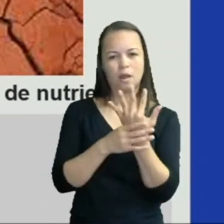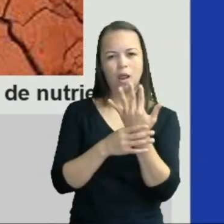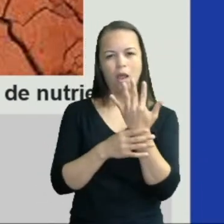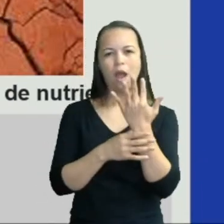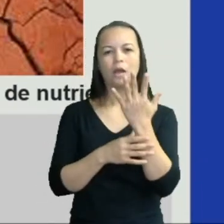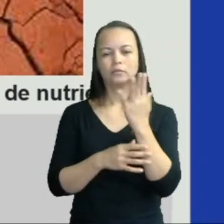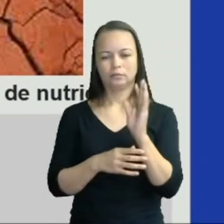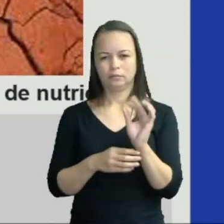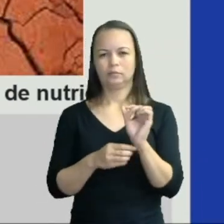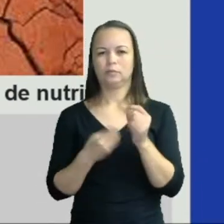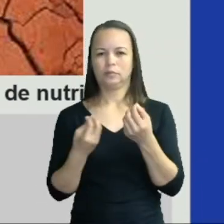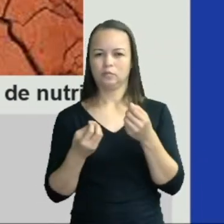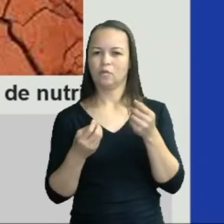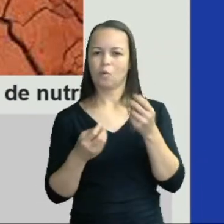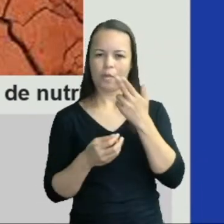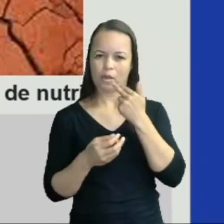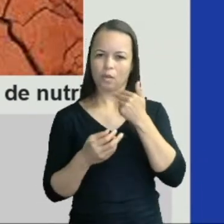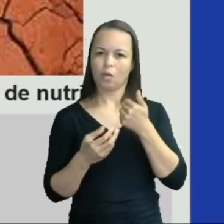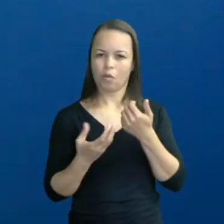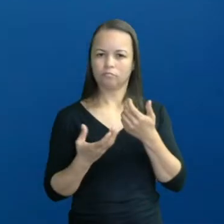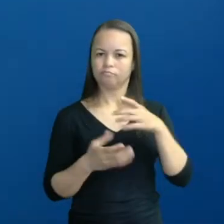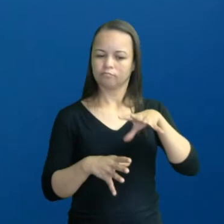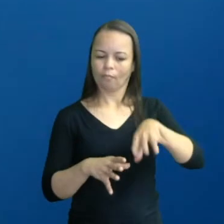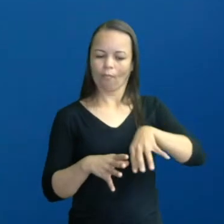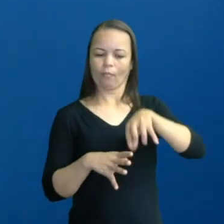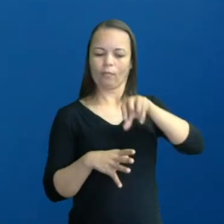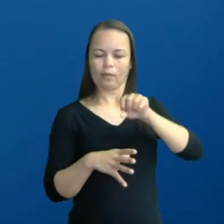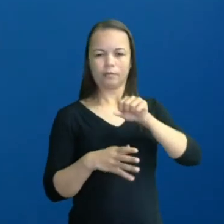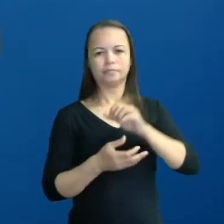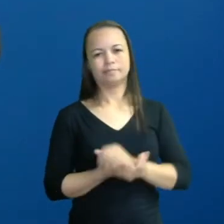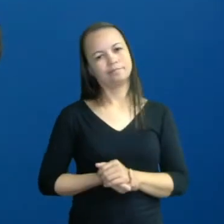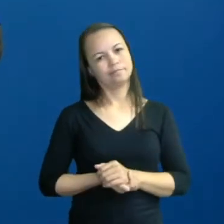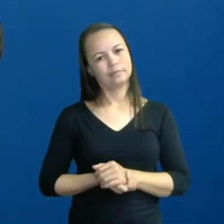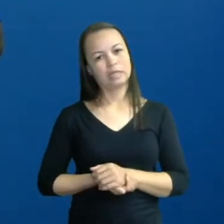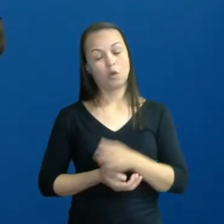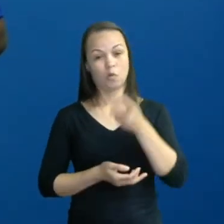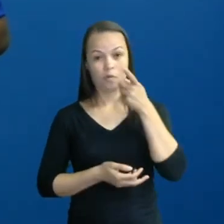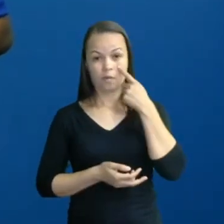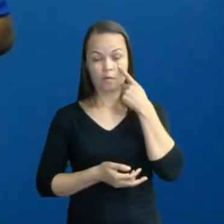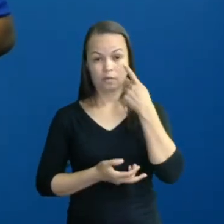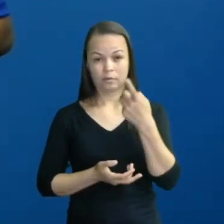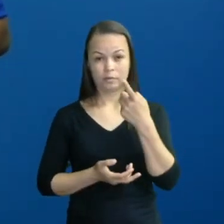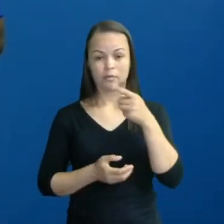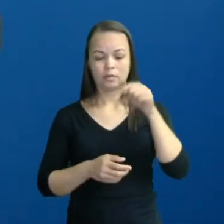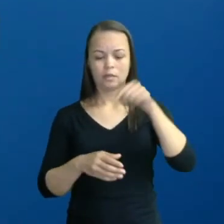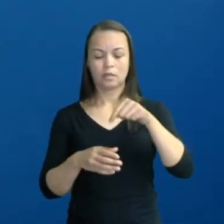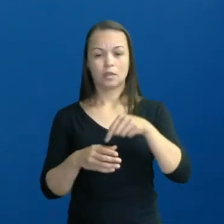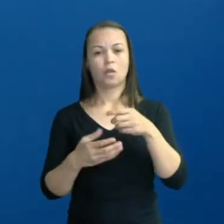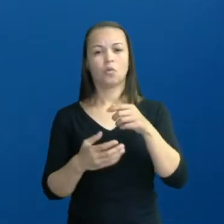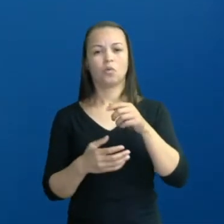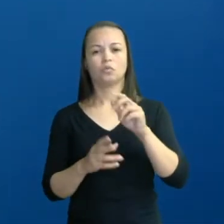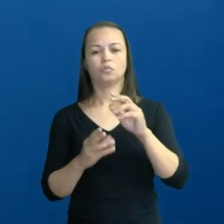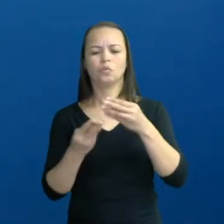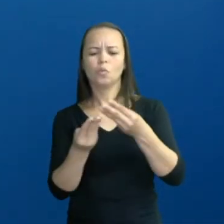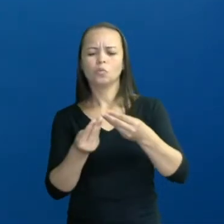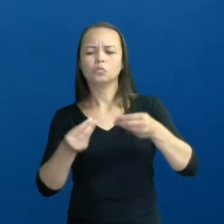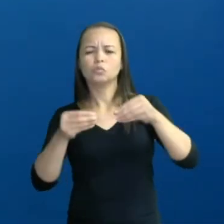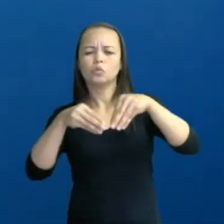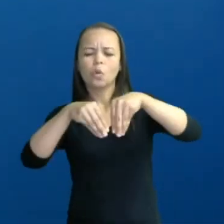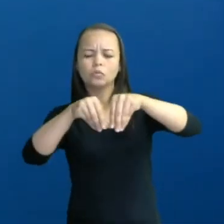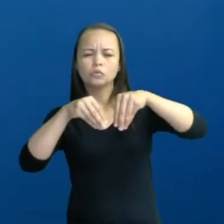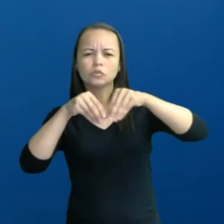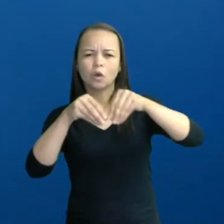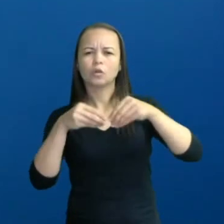os nutrientes. Então, vejam só, tá vendo? Esse solo argiloso é um solo que vai ajudar